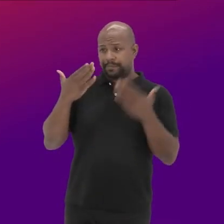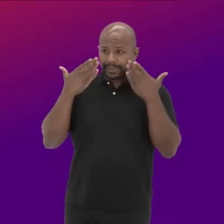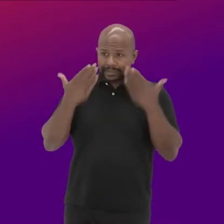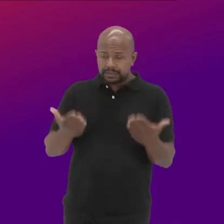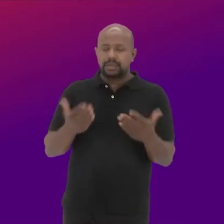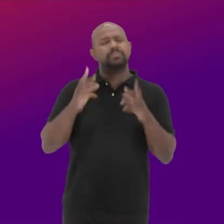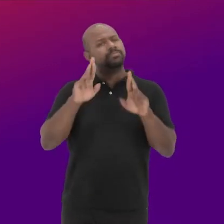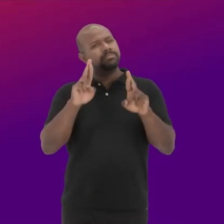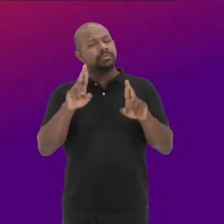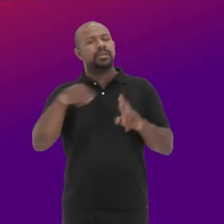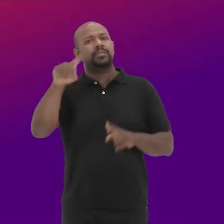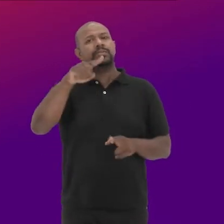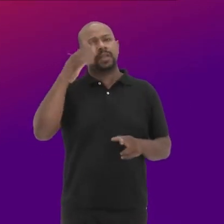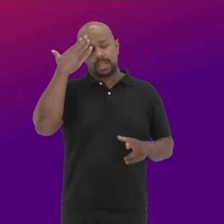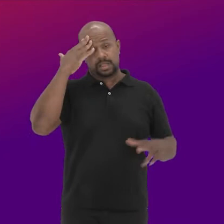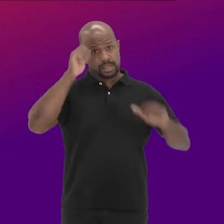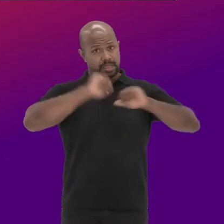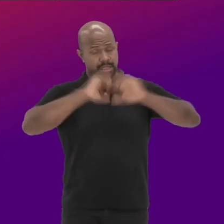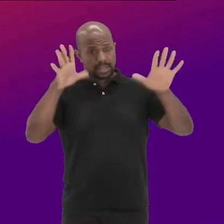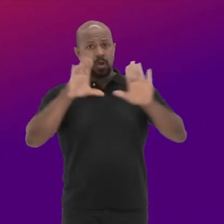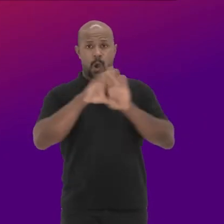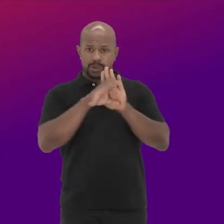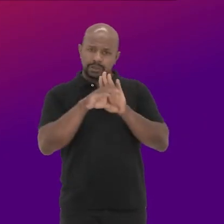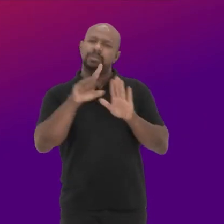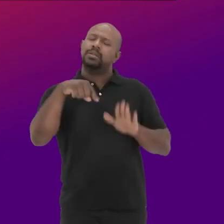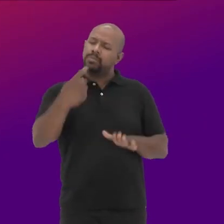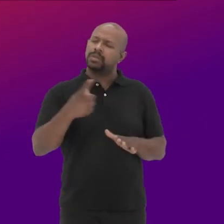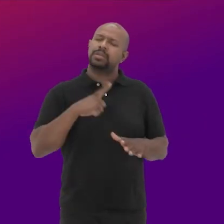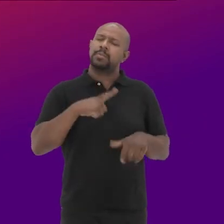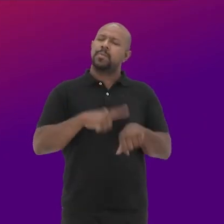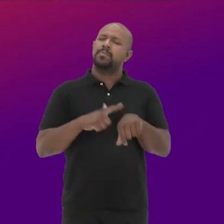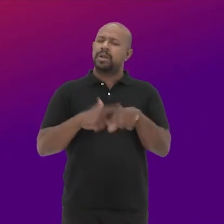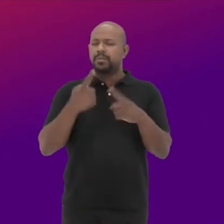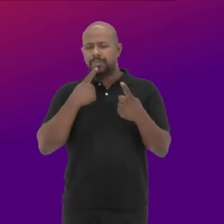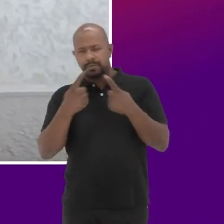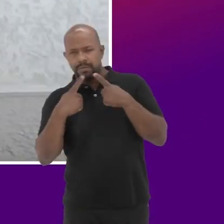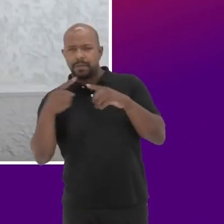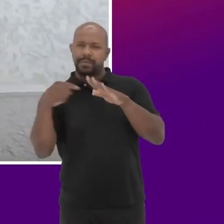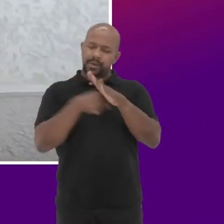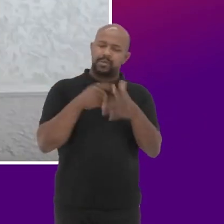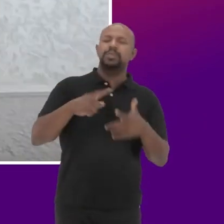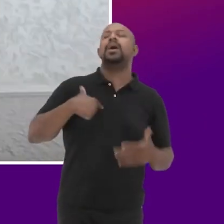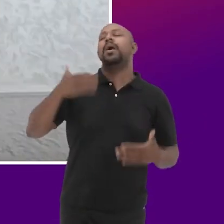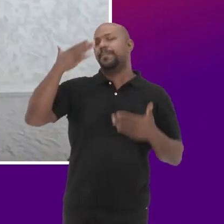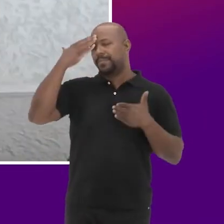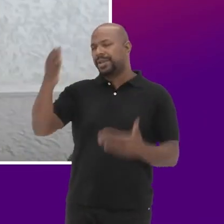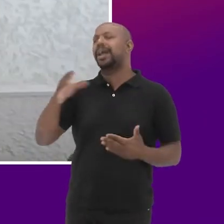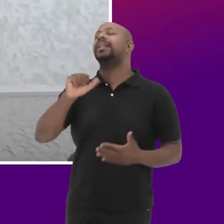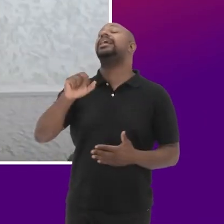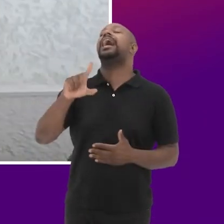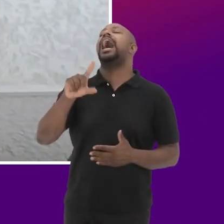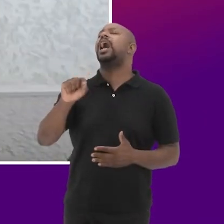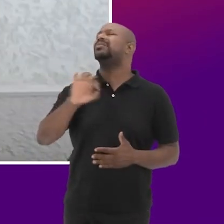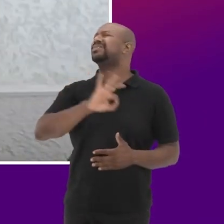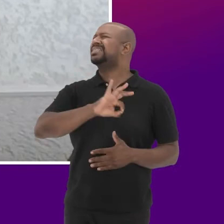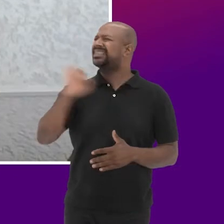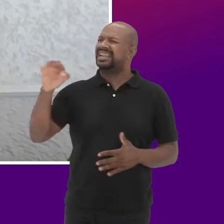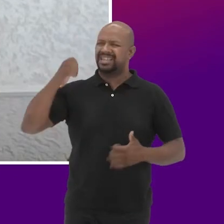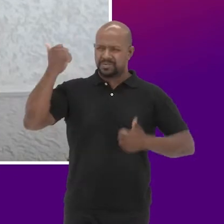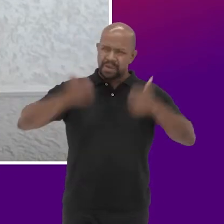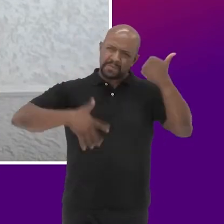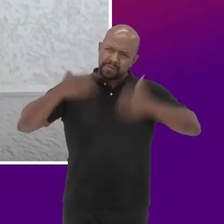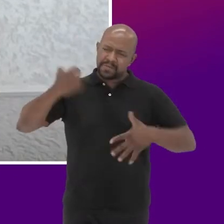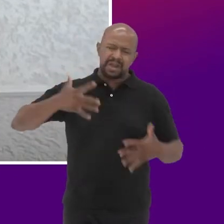espero que os conceitos tenham ficado claros, mas depois teremos um momento para perguntas. Muito obrigado. Obrigado, Carlos. Foi excelente a